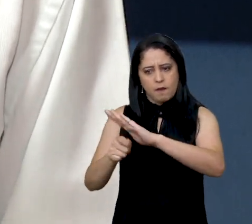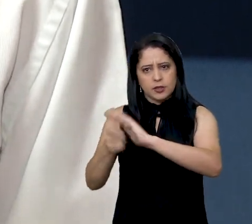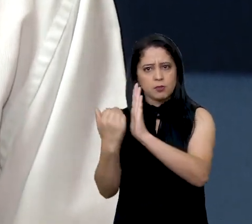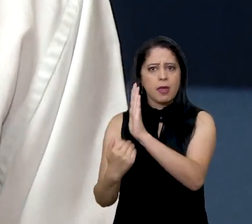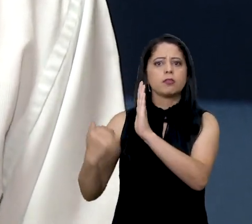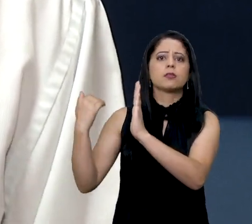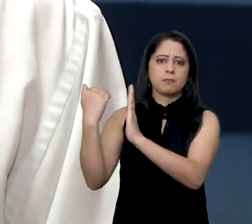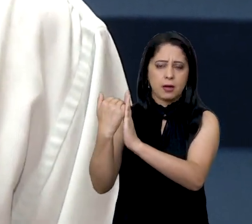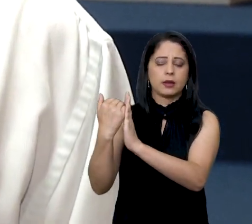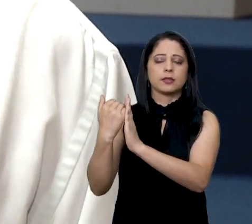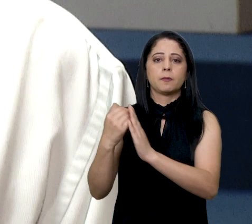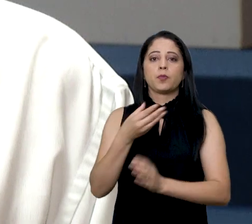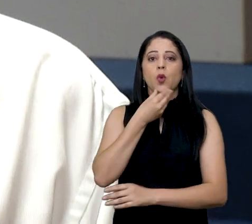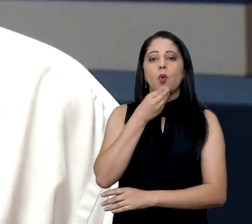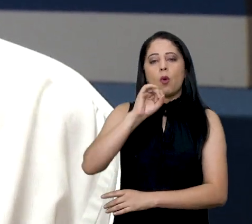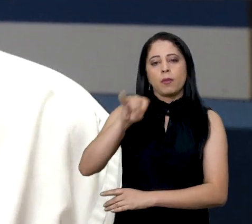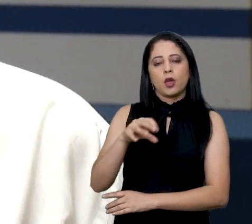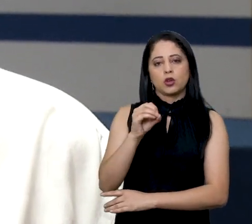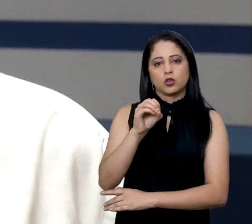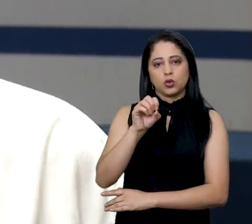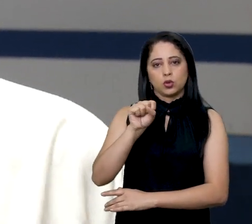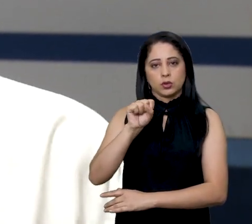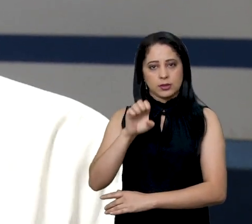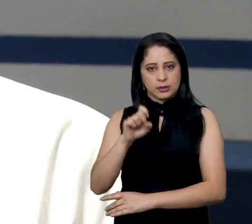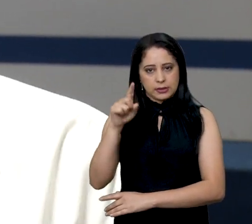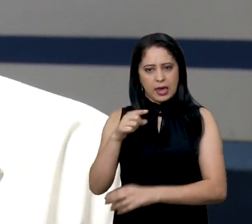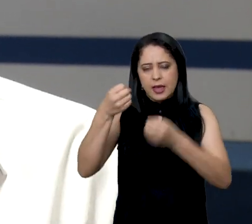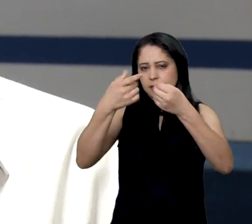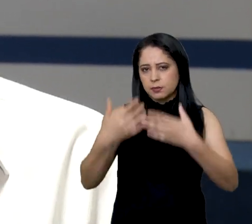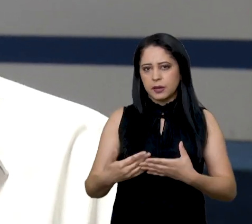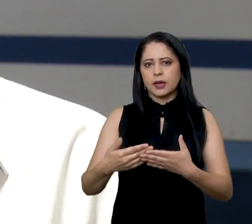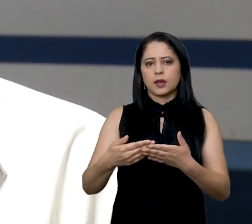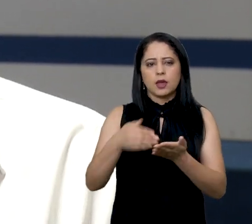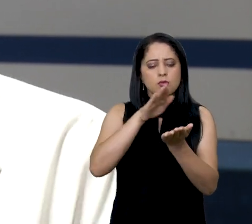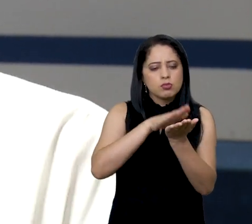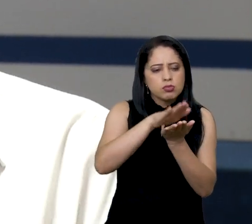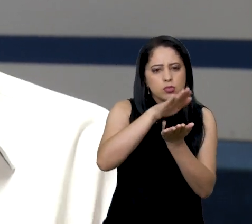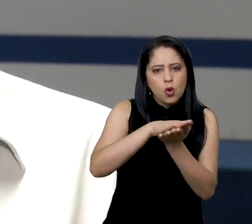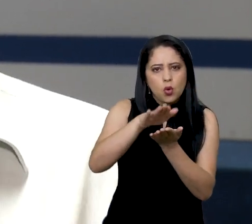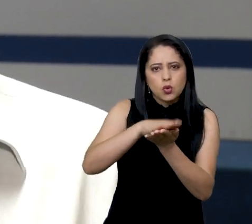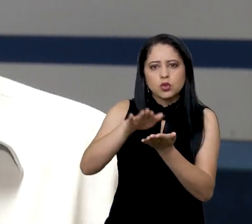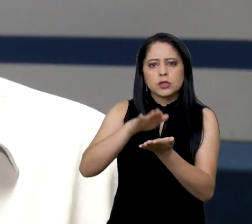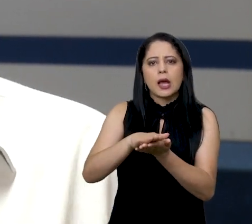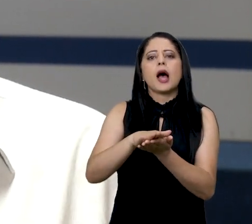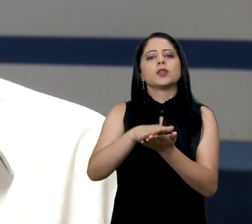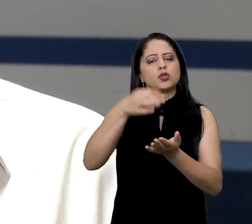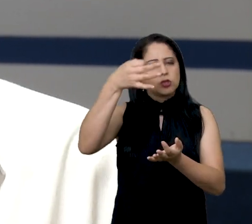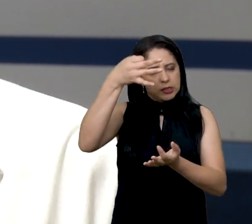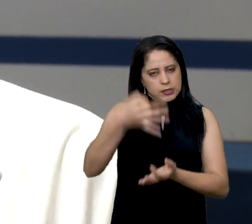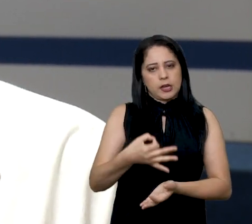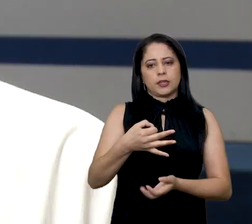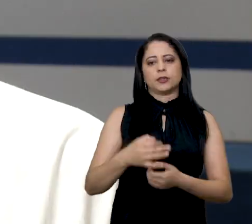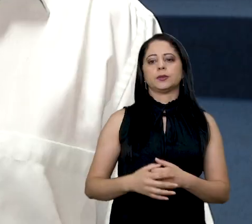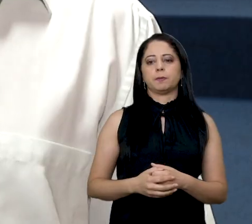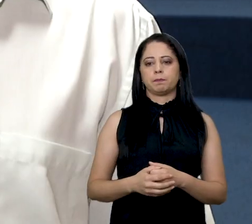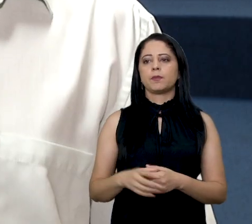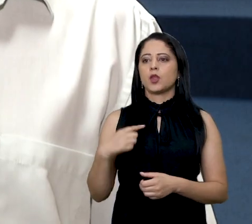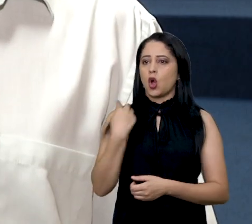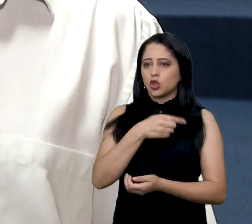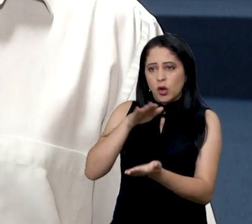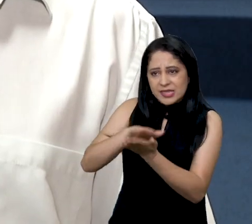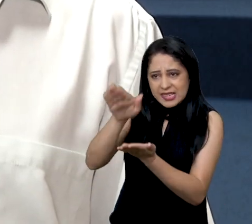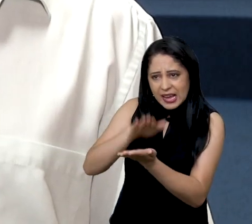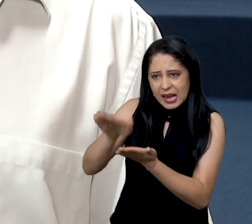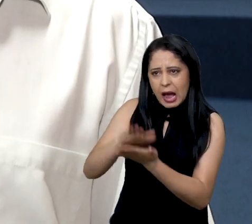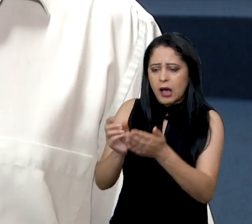chefe do Fundo Municipal de Saúde, José Aparecido Nunes, os gastos da pasta ficaram dentro do previsto. A gente está